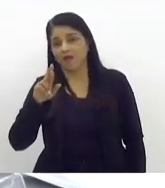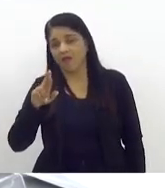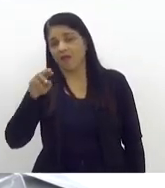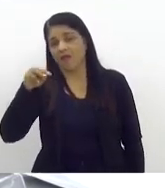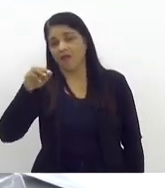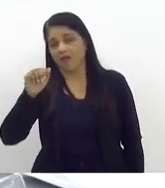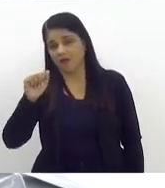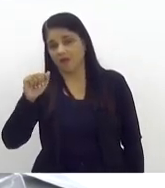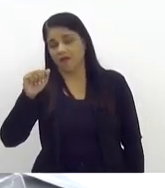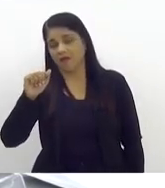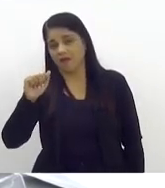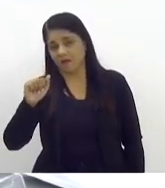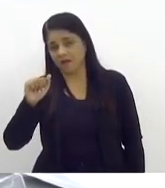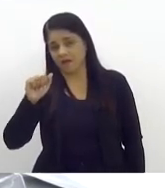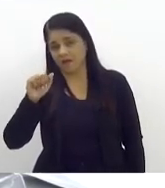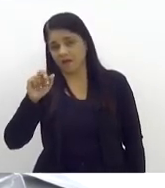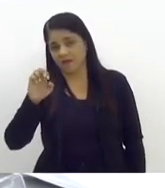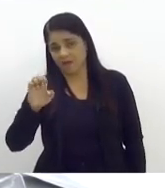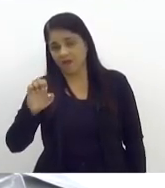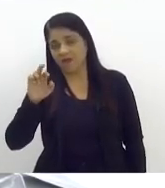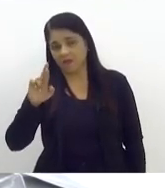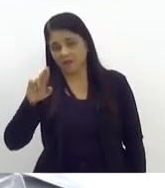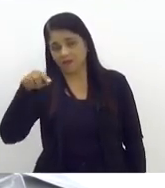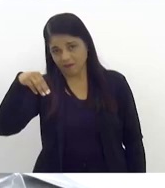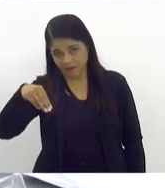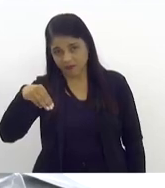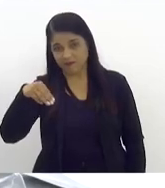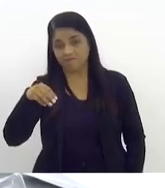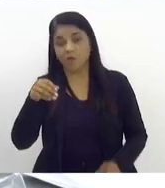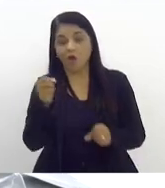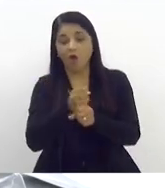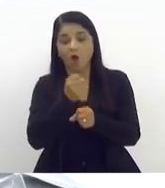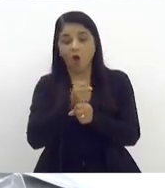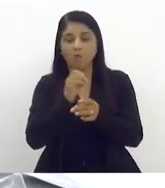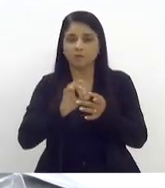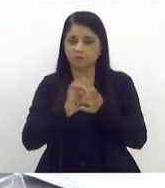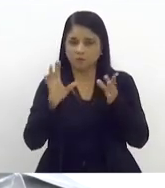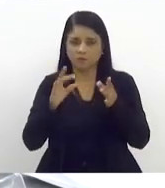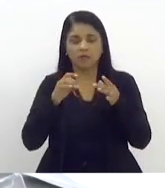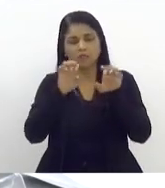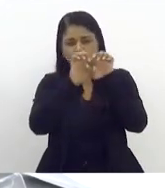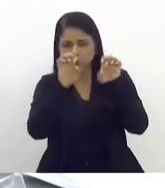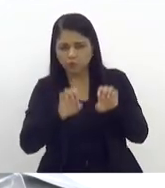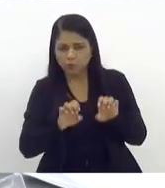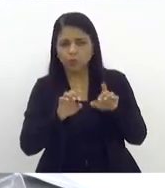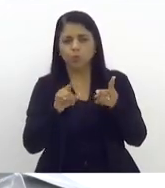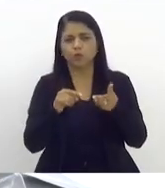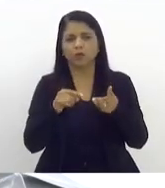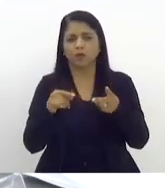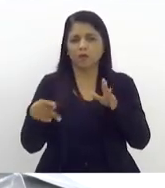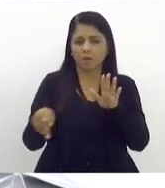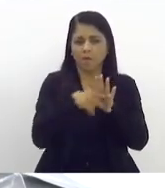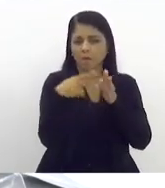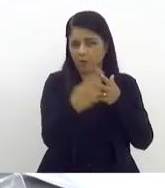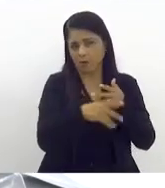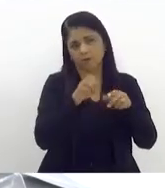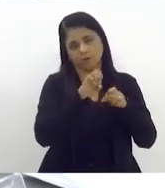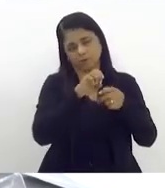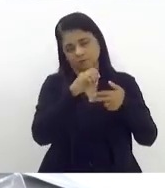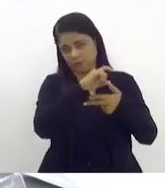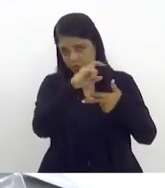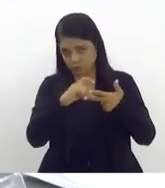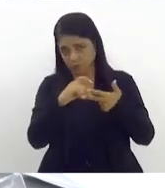é se é competência originária ou não. A organização, acho que está claro. A organização, tá claro. Reestruturação, se é competência exclusiva do executivo.